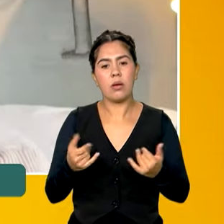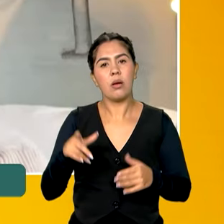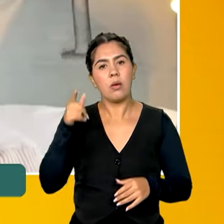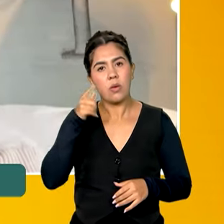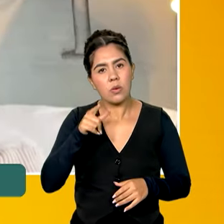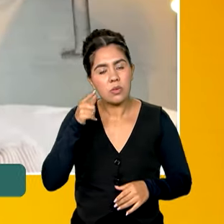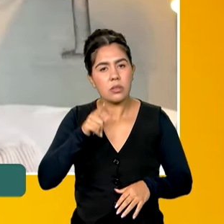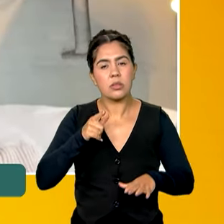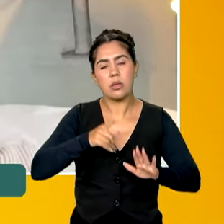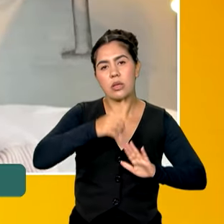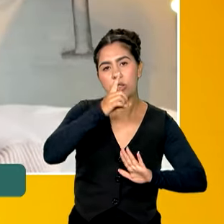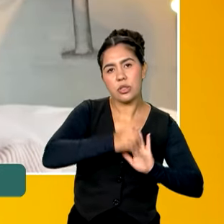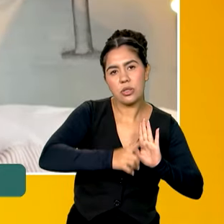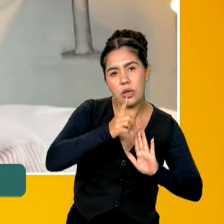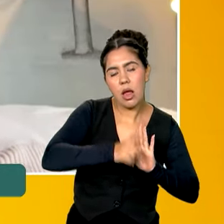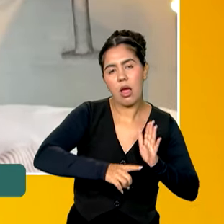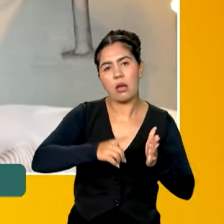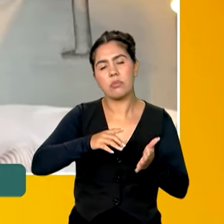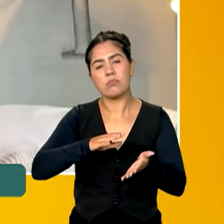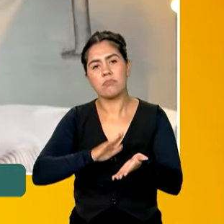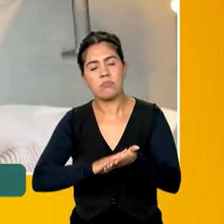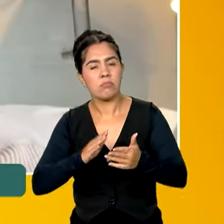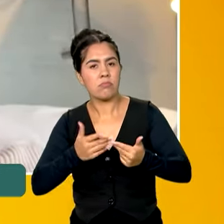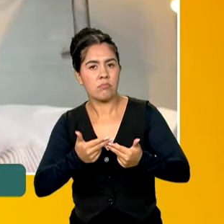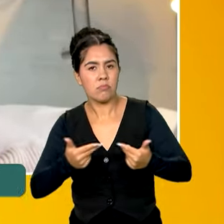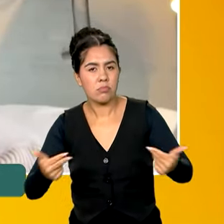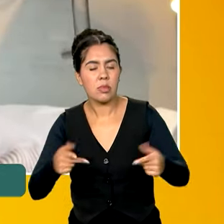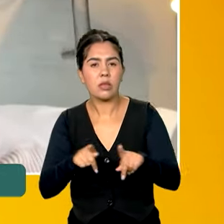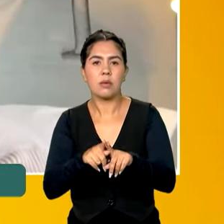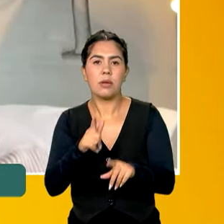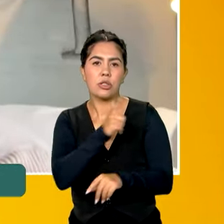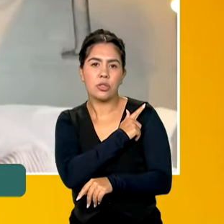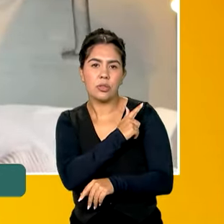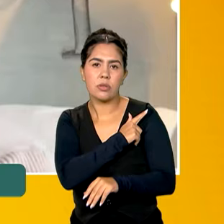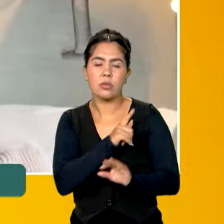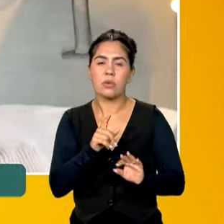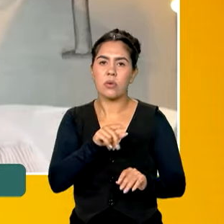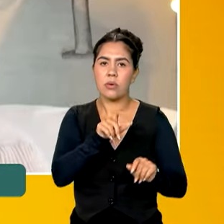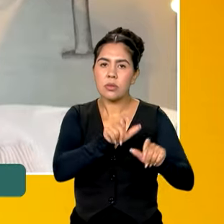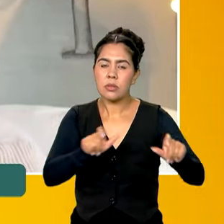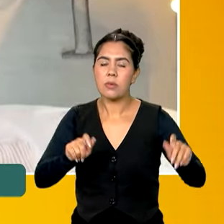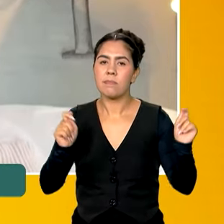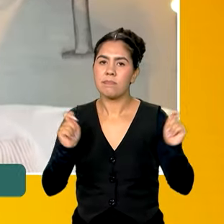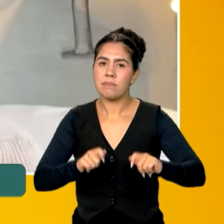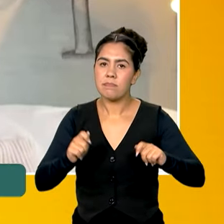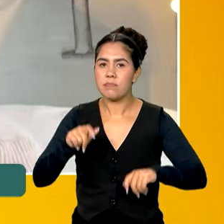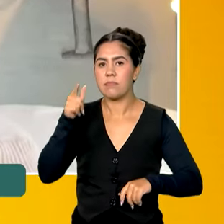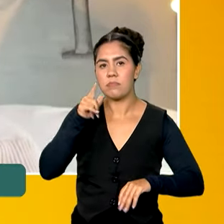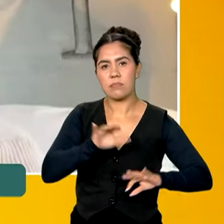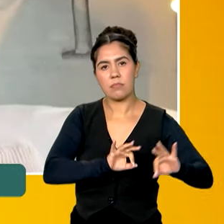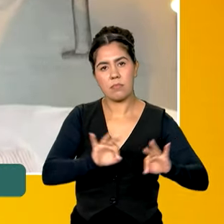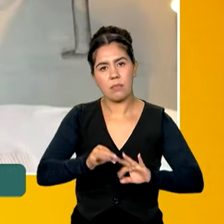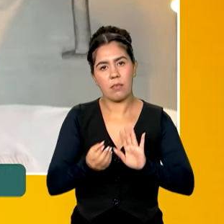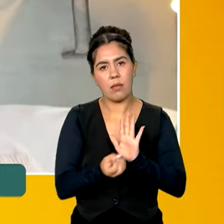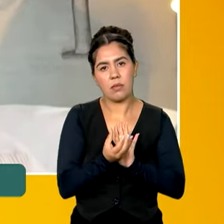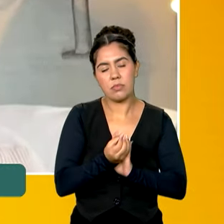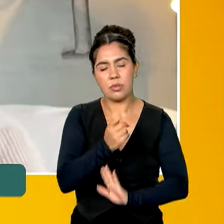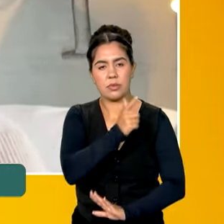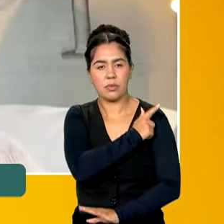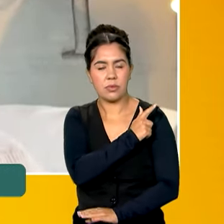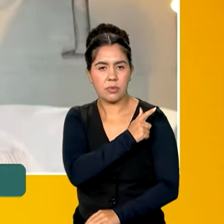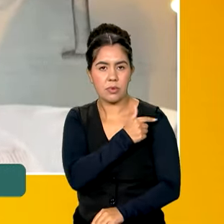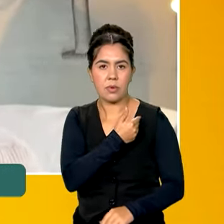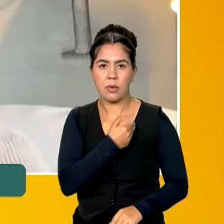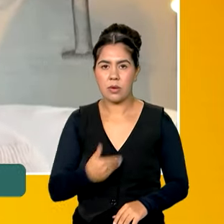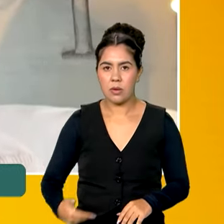exercer seus direitos e, ao mesmo tempo, que gestores possam formular políticas públicas mais eficientes, mais qualificadas.